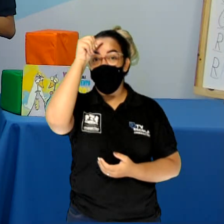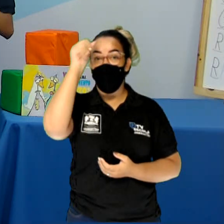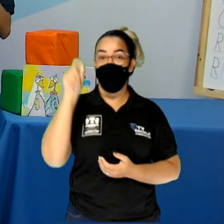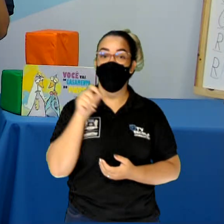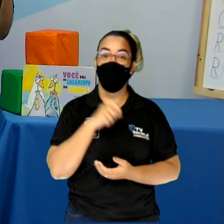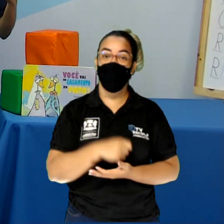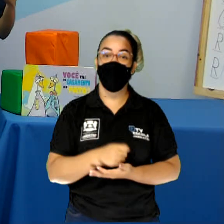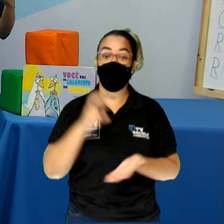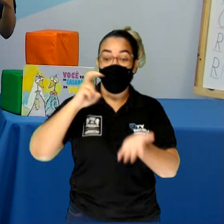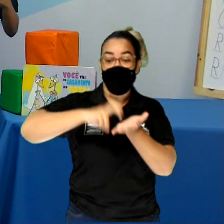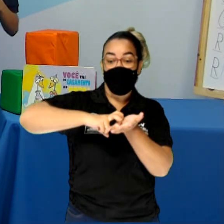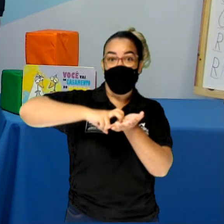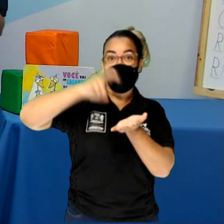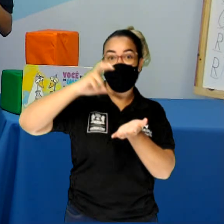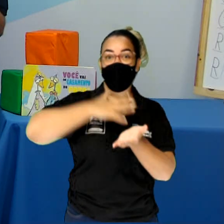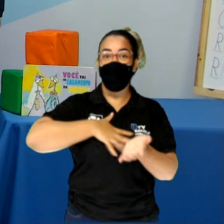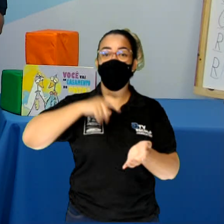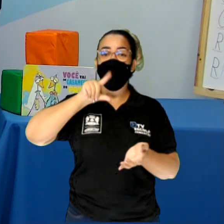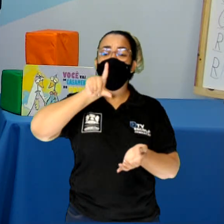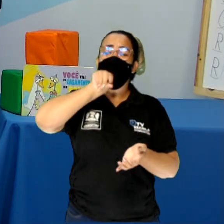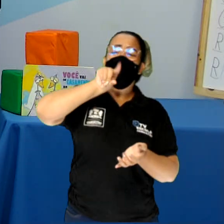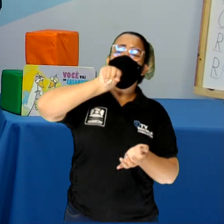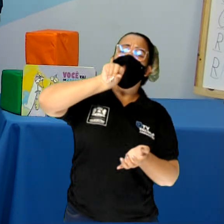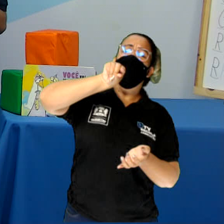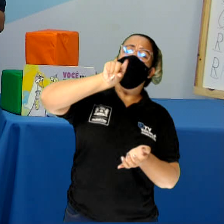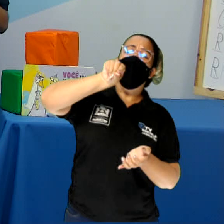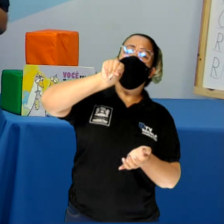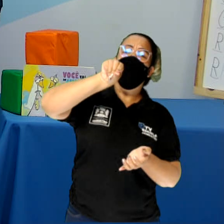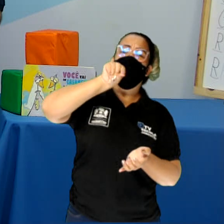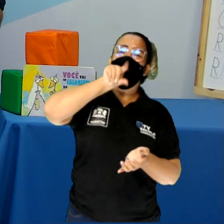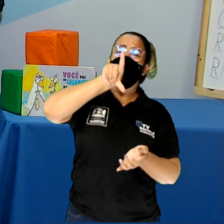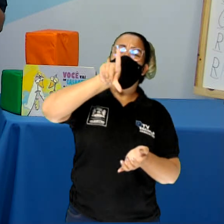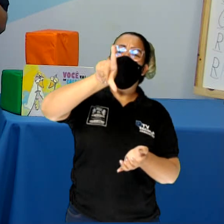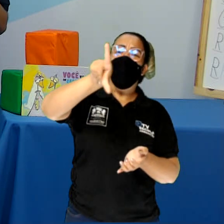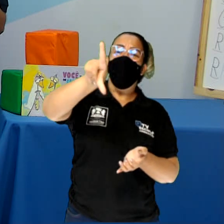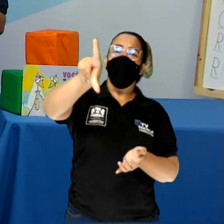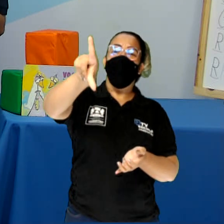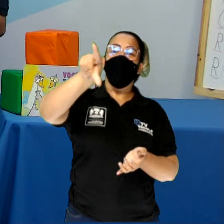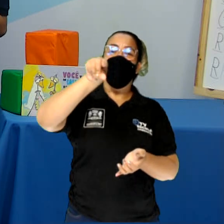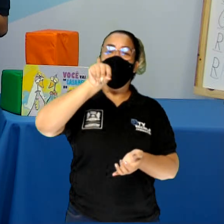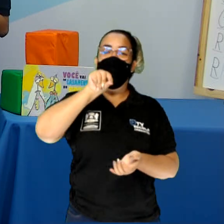galo faz toda manhã. Cucurucu! Cucurucu!